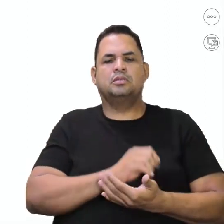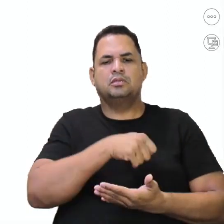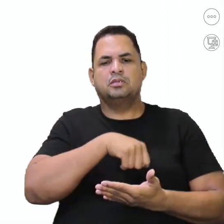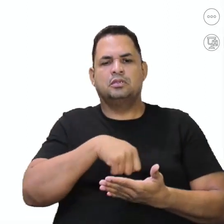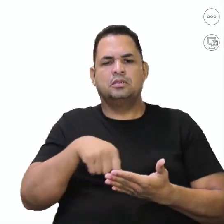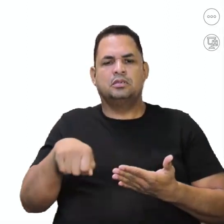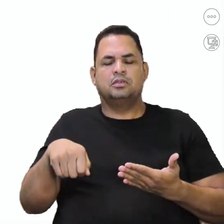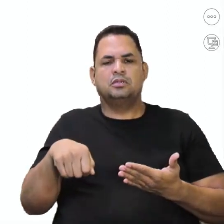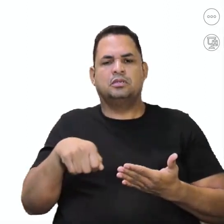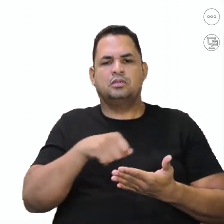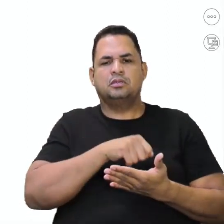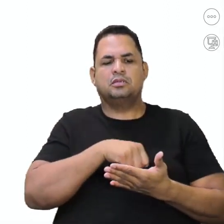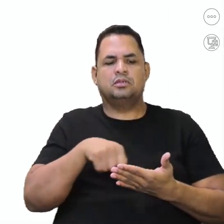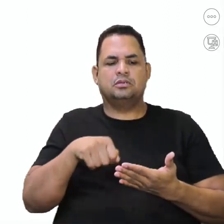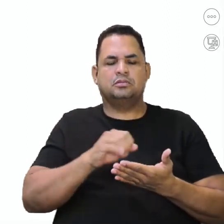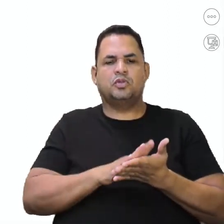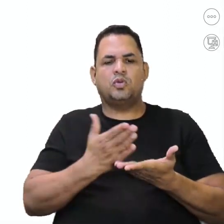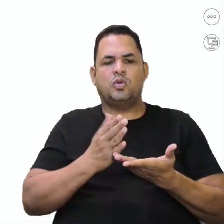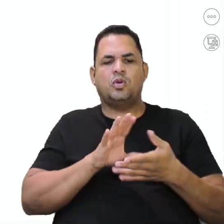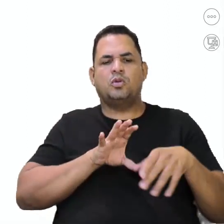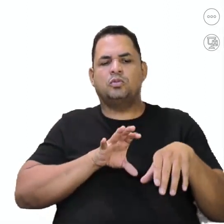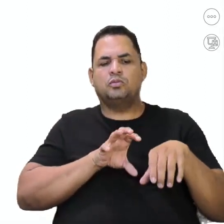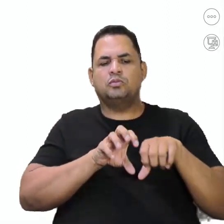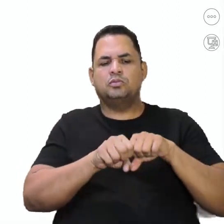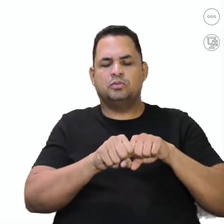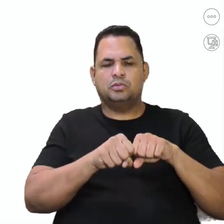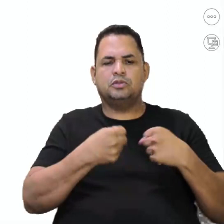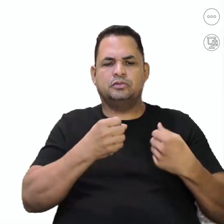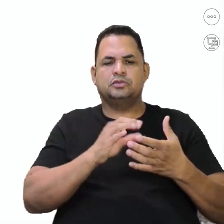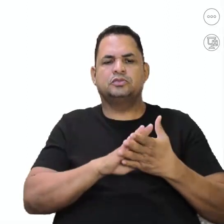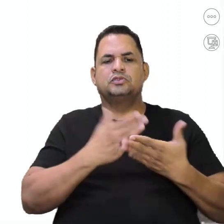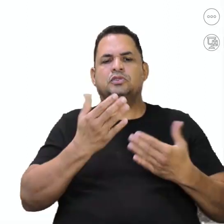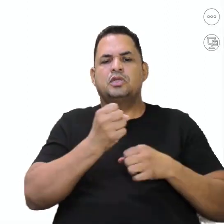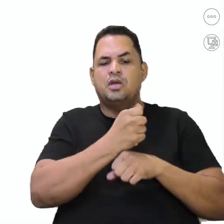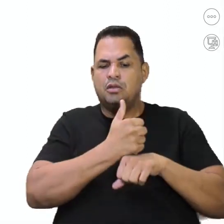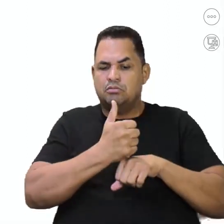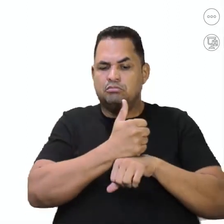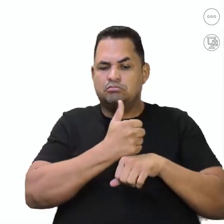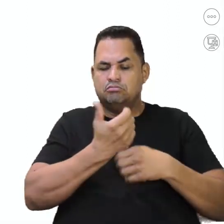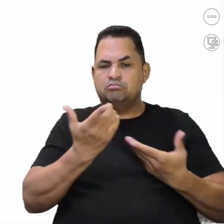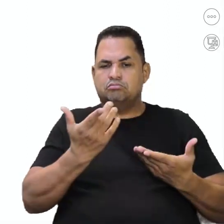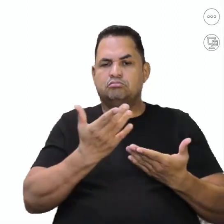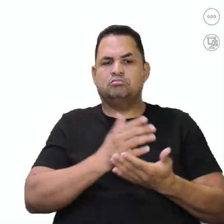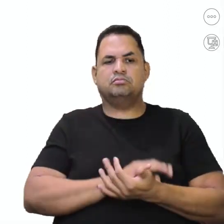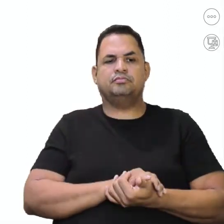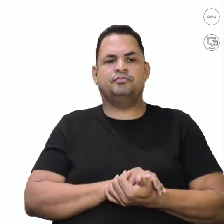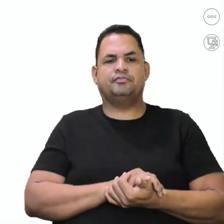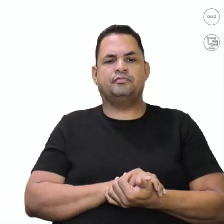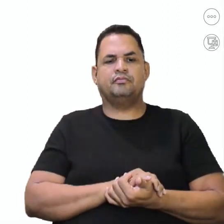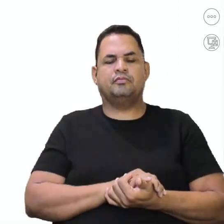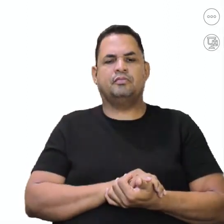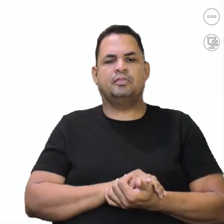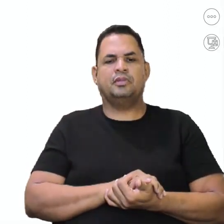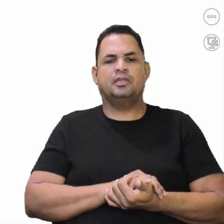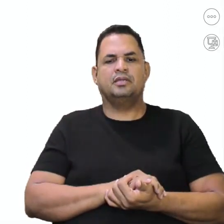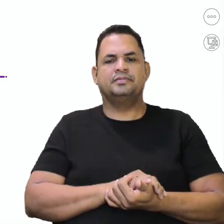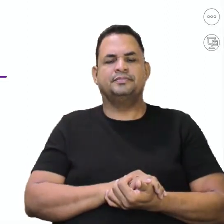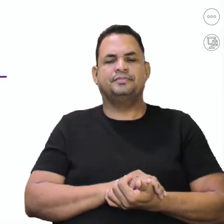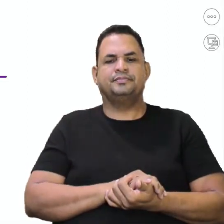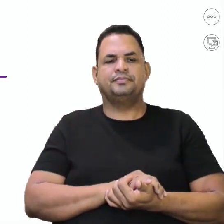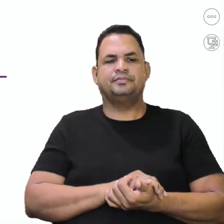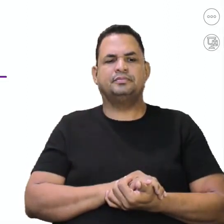escrito por especialista para especialistas. They may be published in print